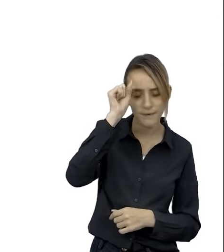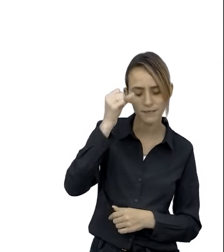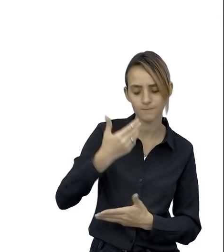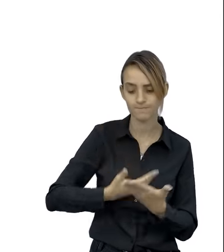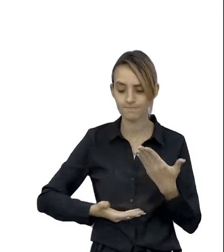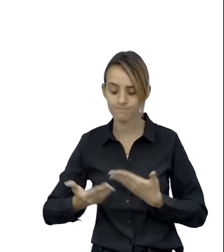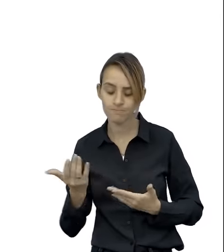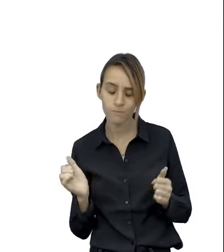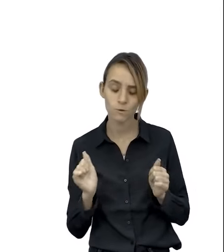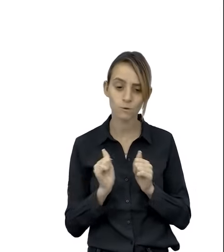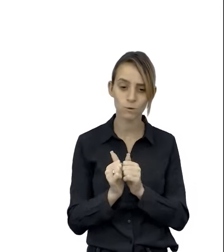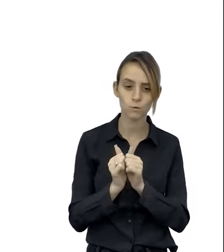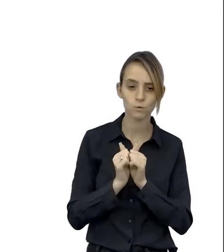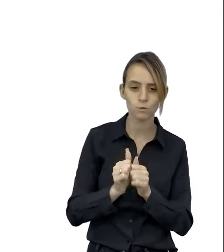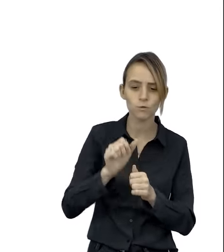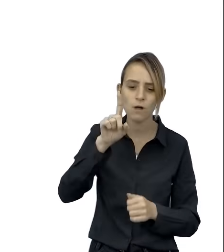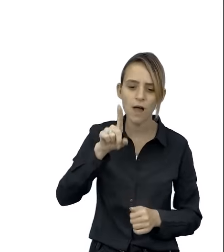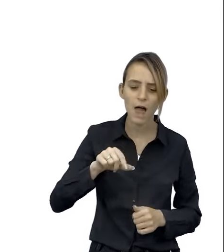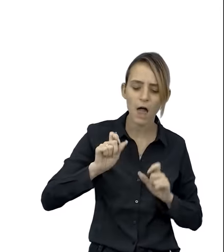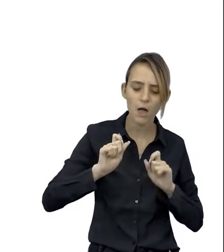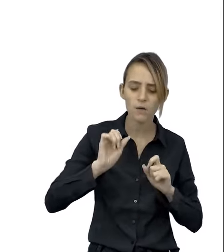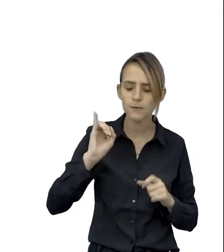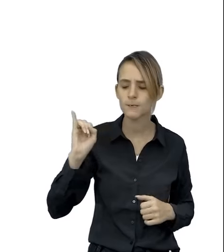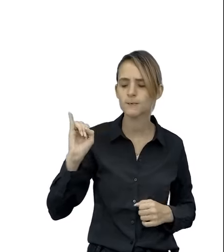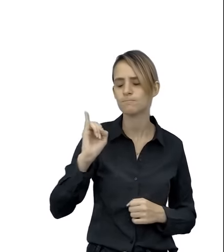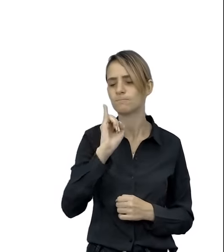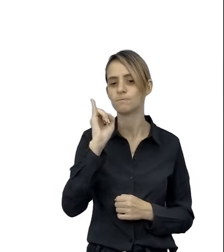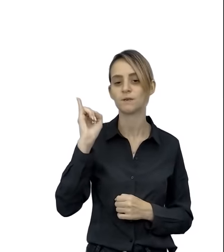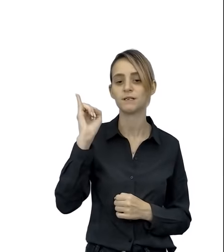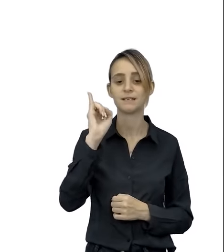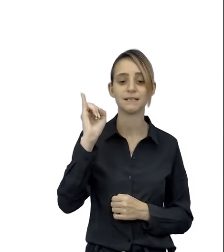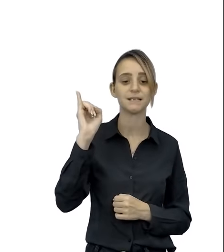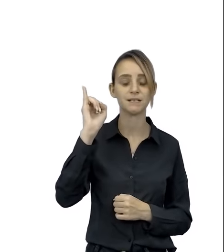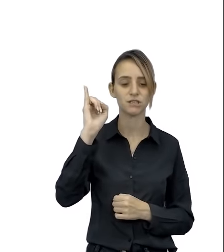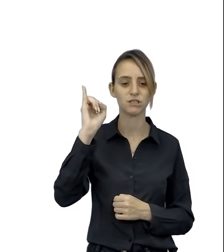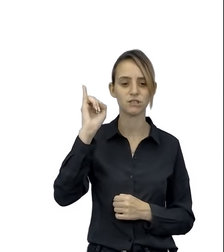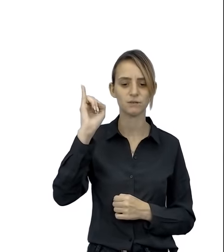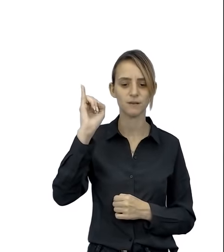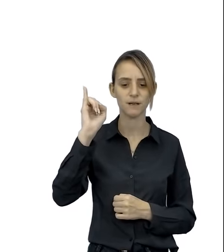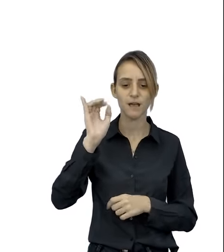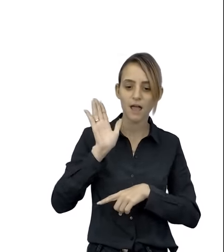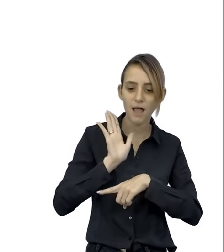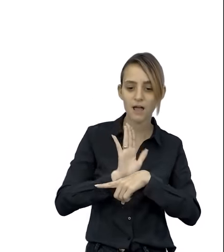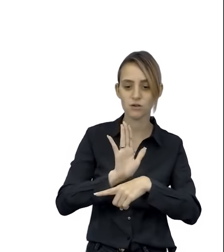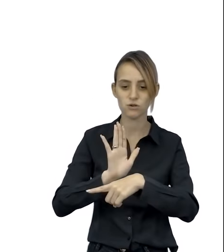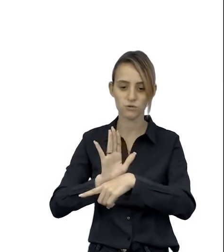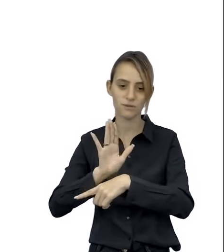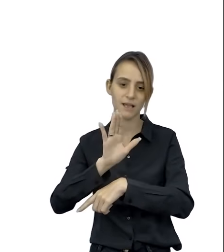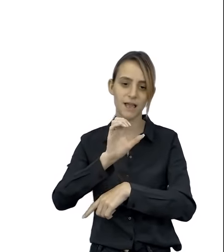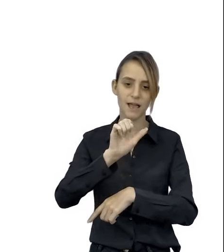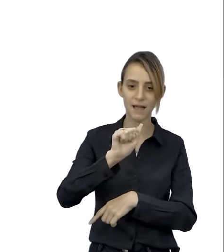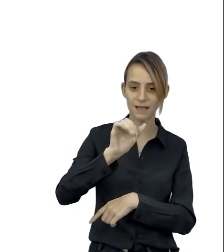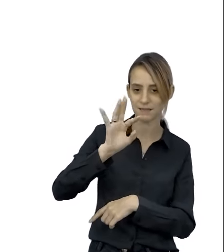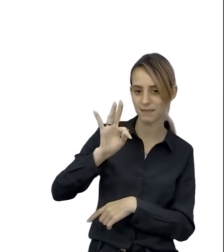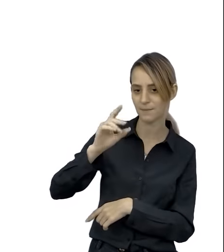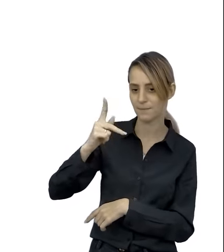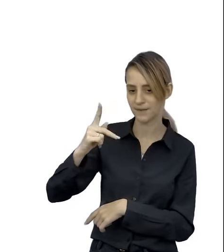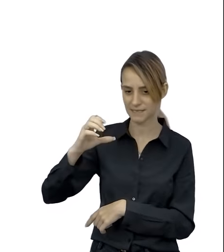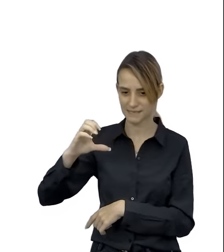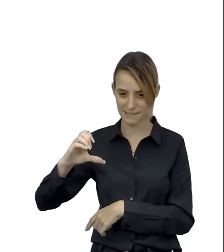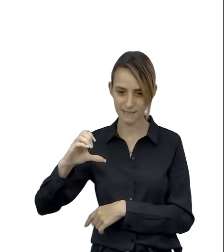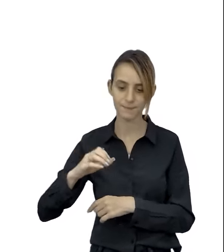saberes, são de suma importância e muito contribuem com a ATPC. Espero